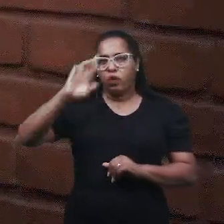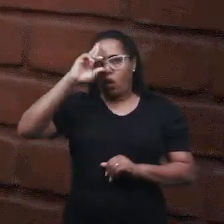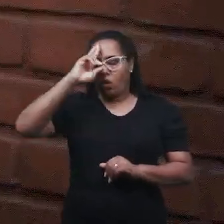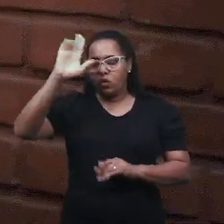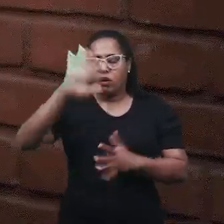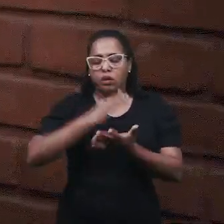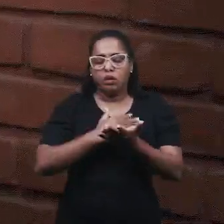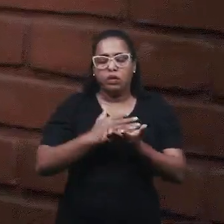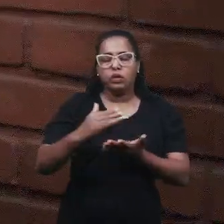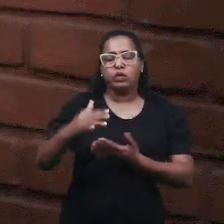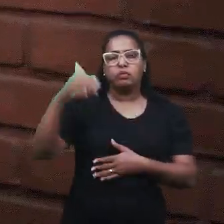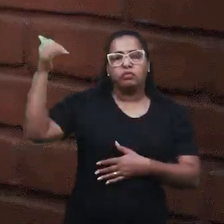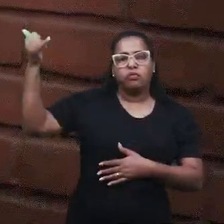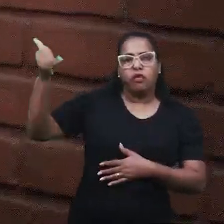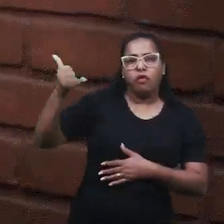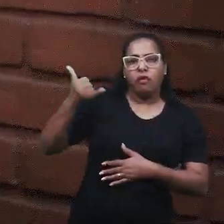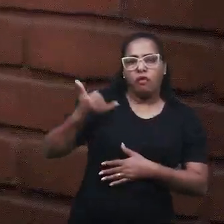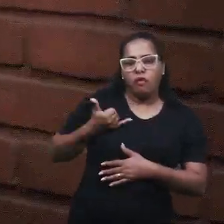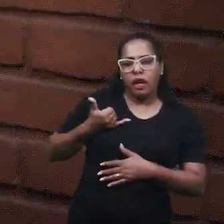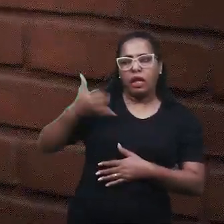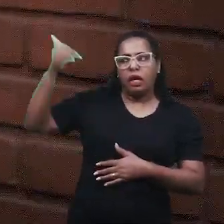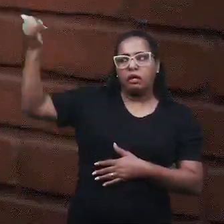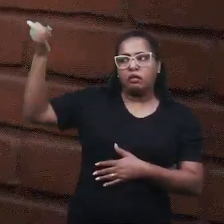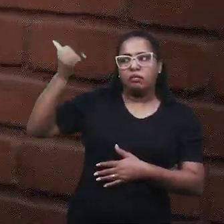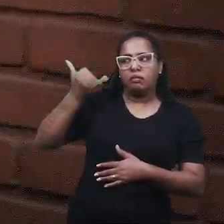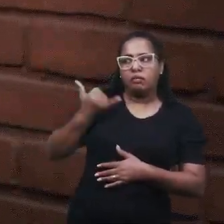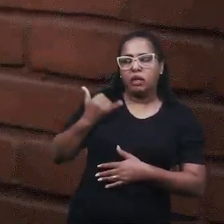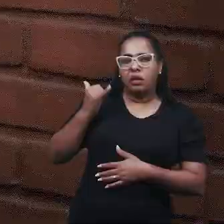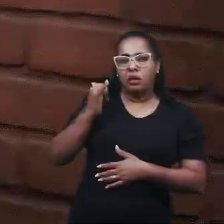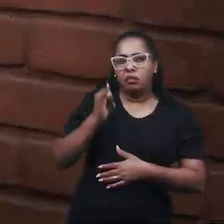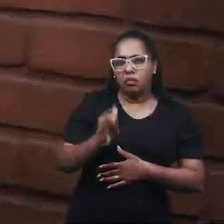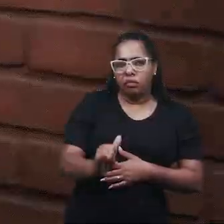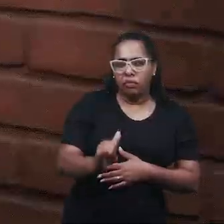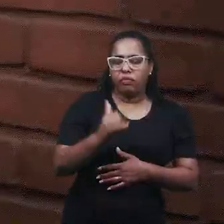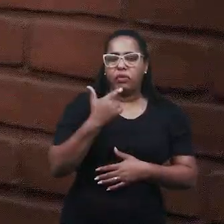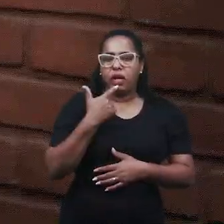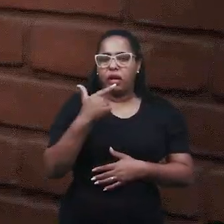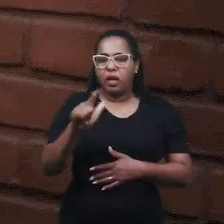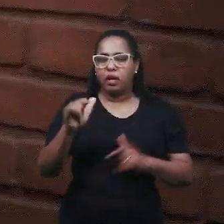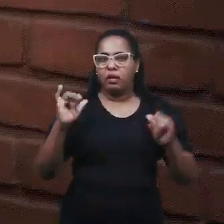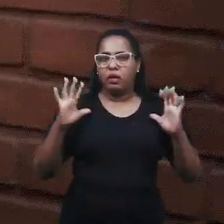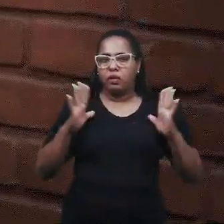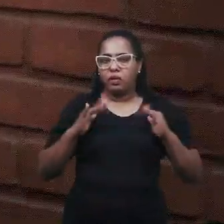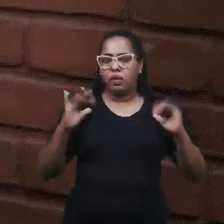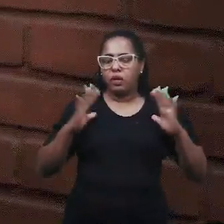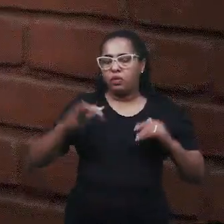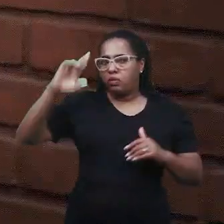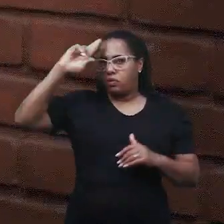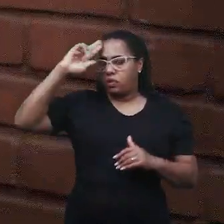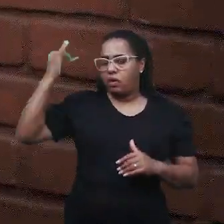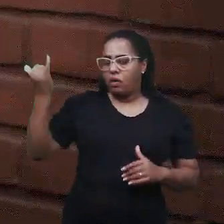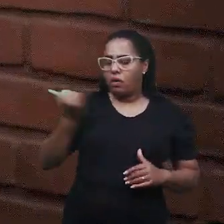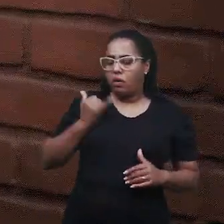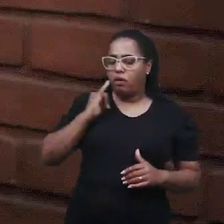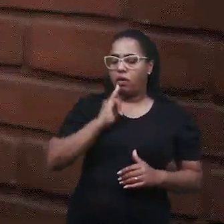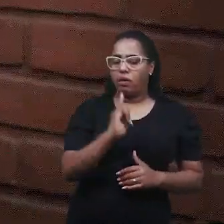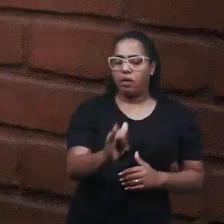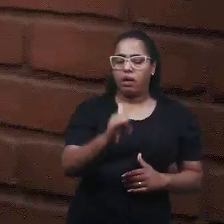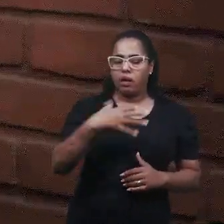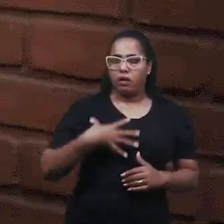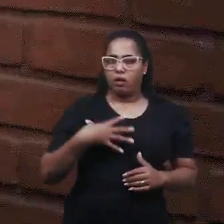começou a falar conosco pela palavra profética, através das línguas estranhas, da interpretação. O Senhor falou assim: